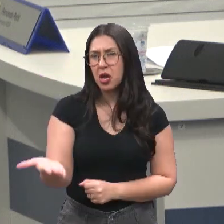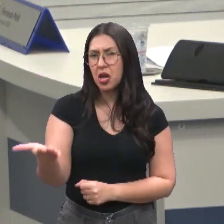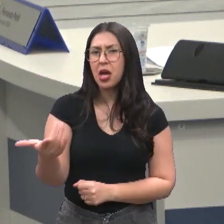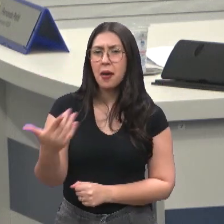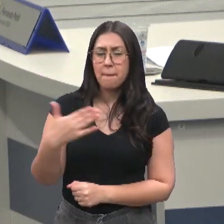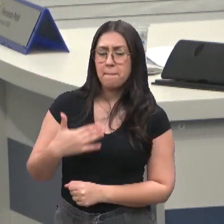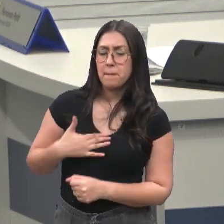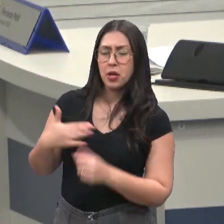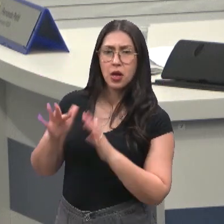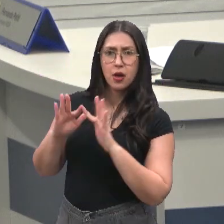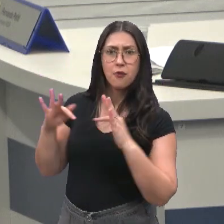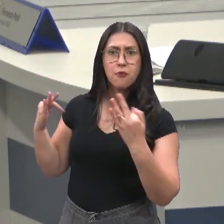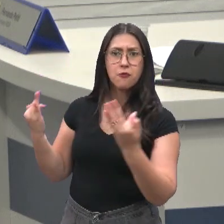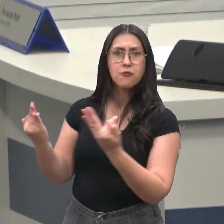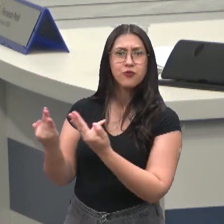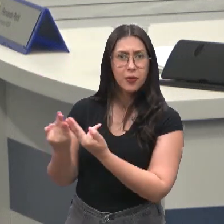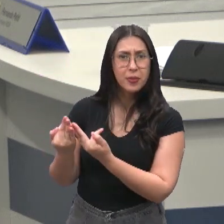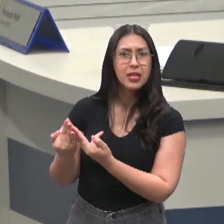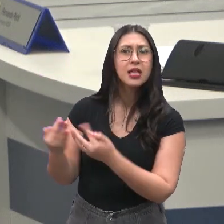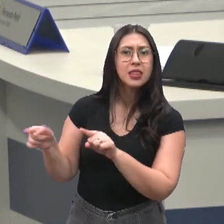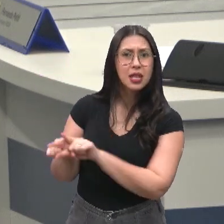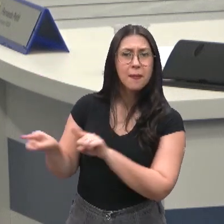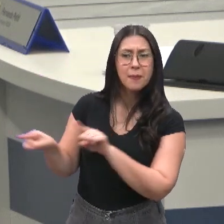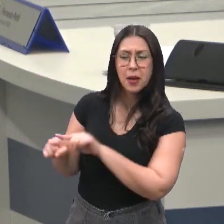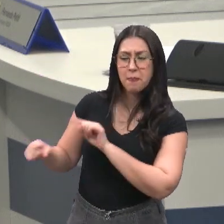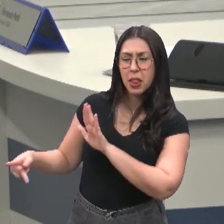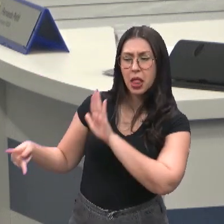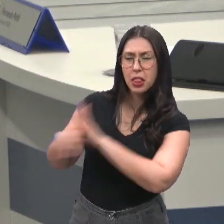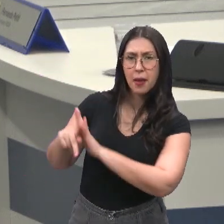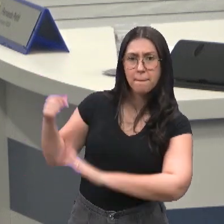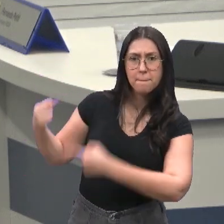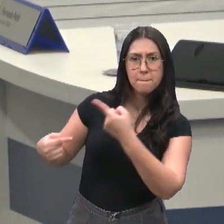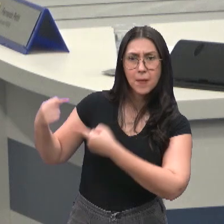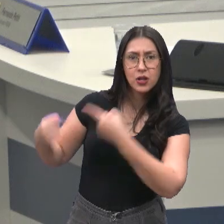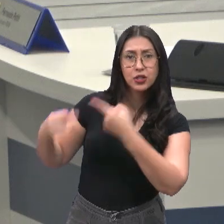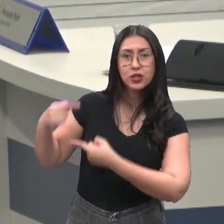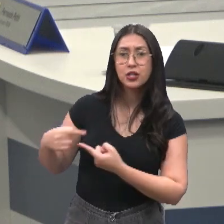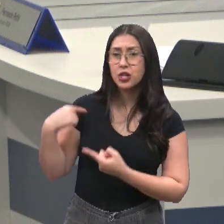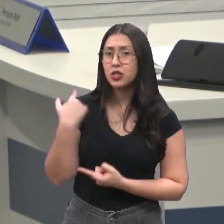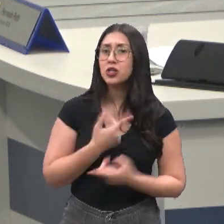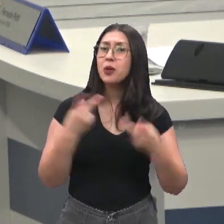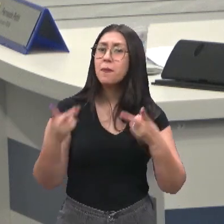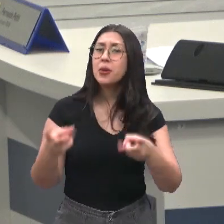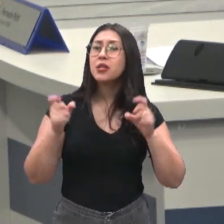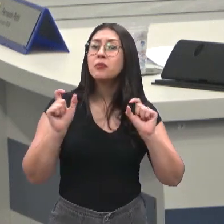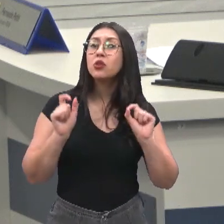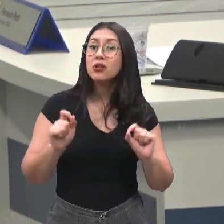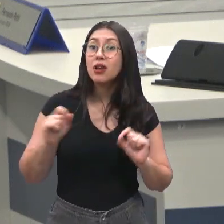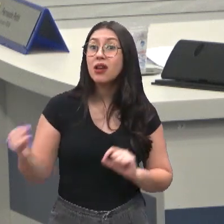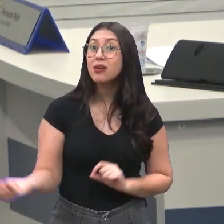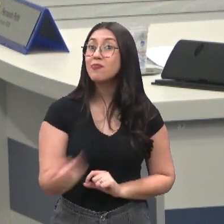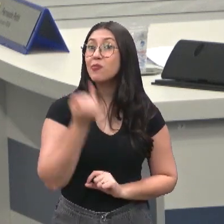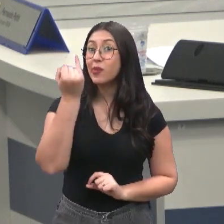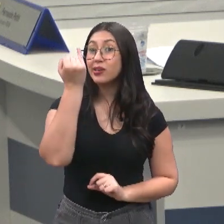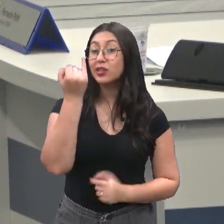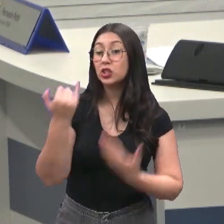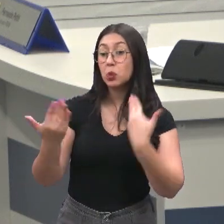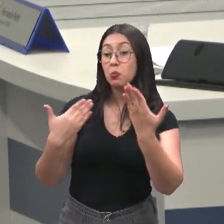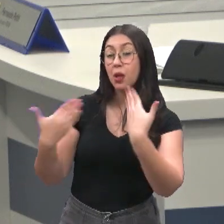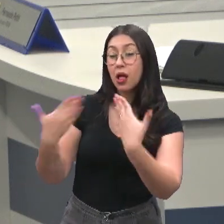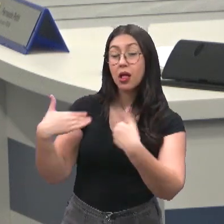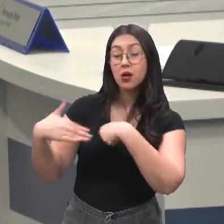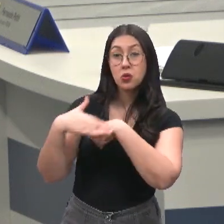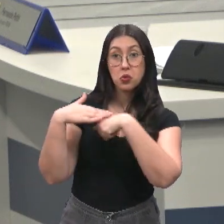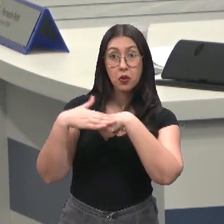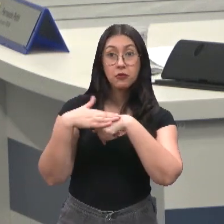família envolvida na questão política, um dos pontos fundamentais dentro da política é o diálogo, é a conversa. Então, eu